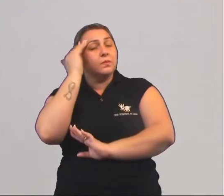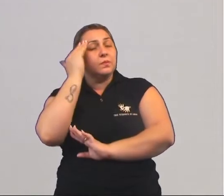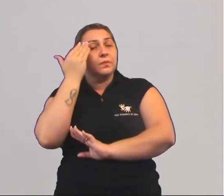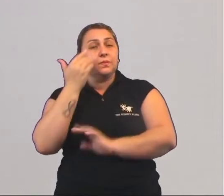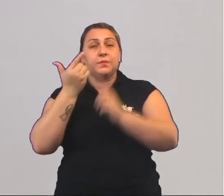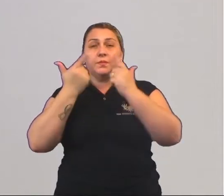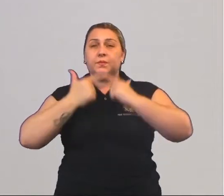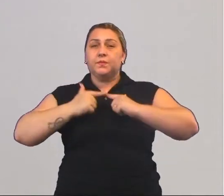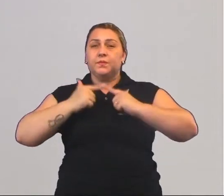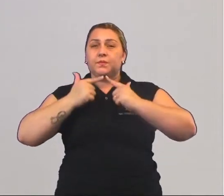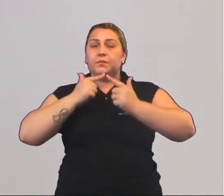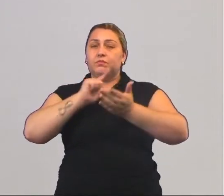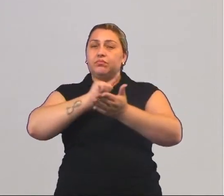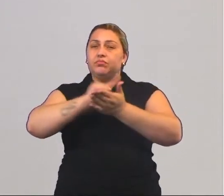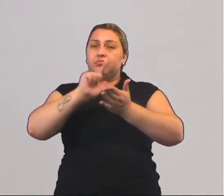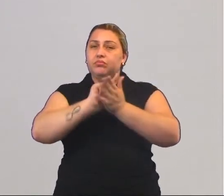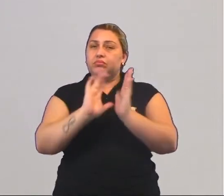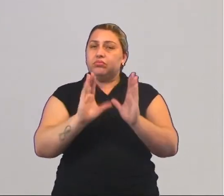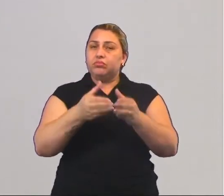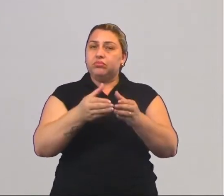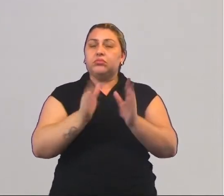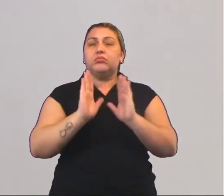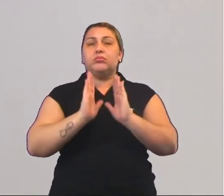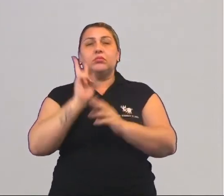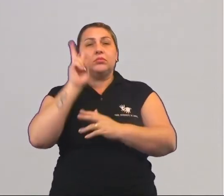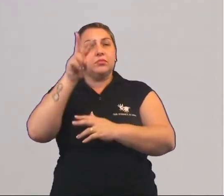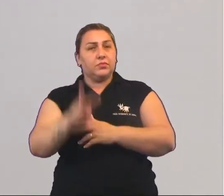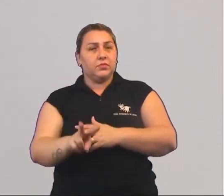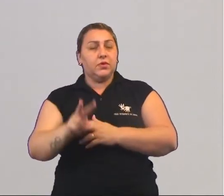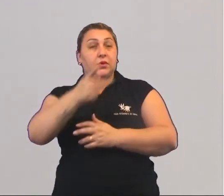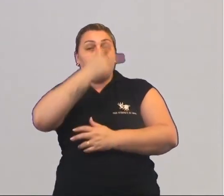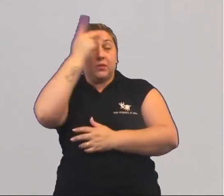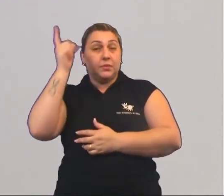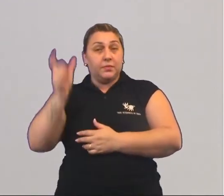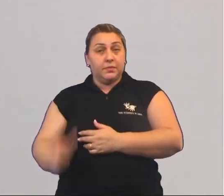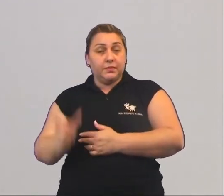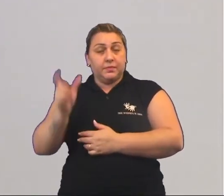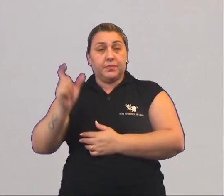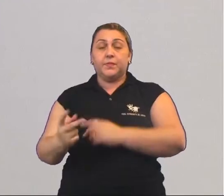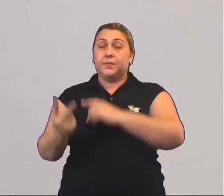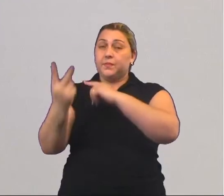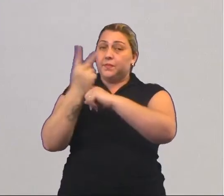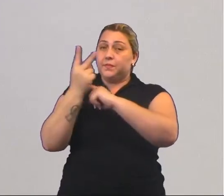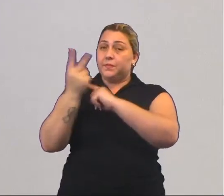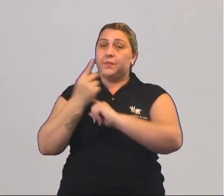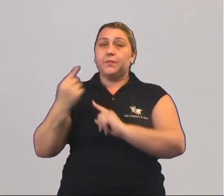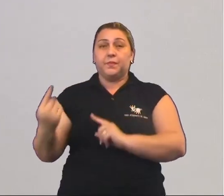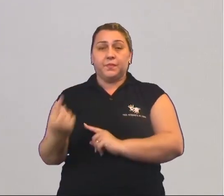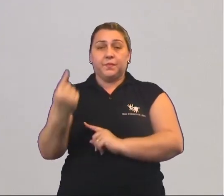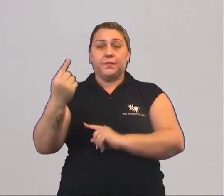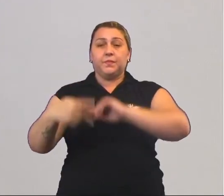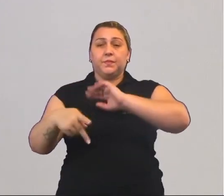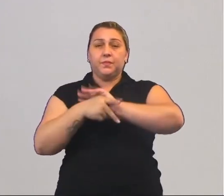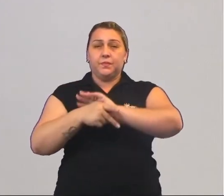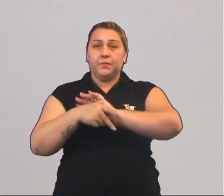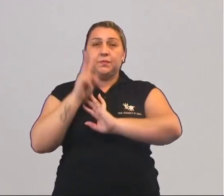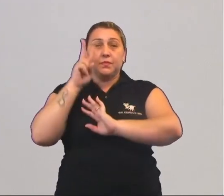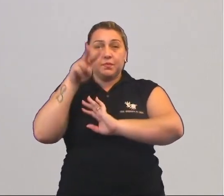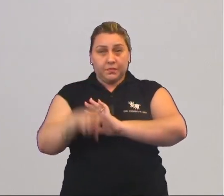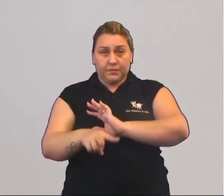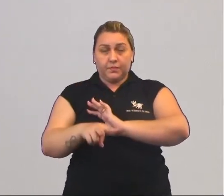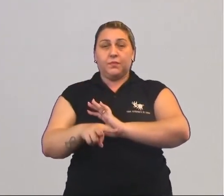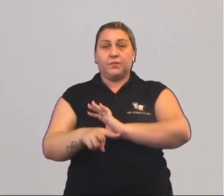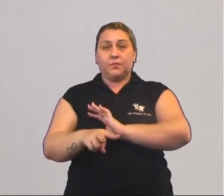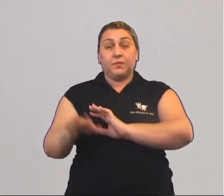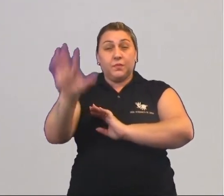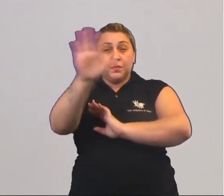compreenderia a higiene coletiva? Nós já vimos sobre a higiene pessoal e que são cuidados relacionados a si próprio, não foi isso? De